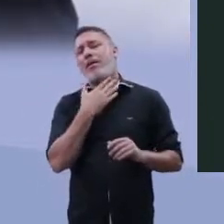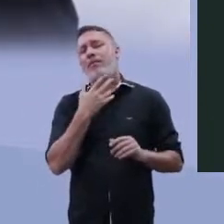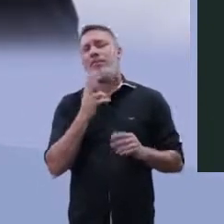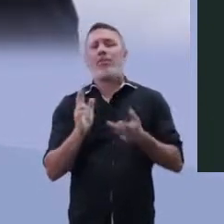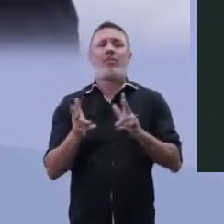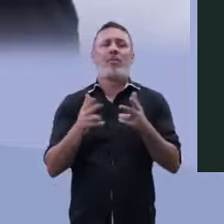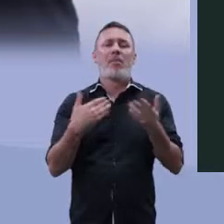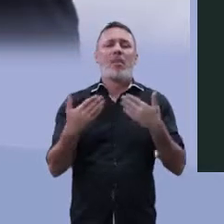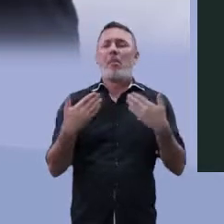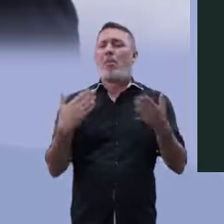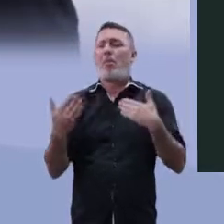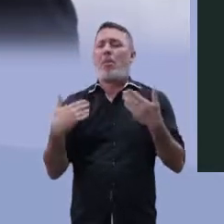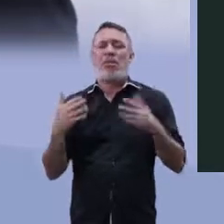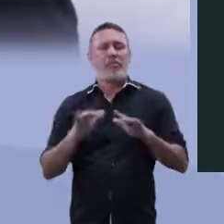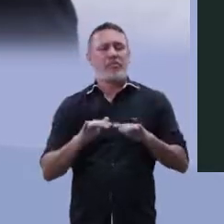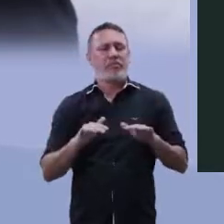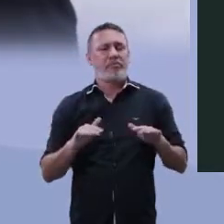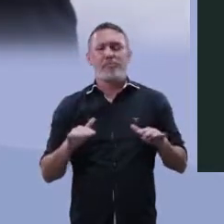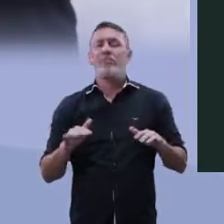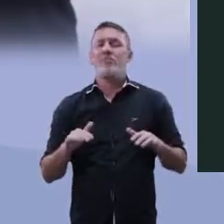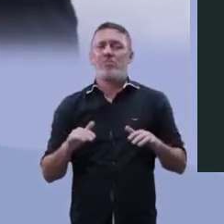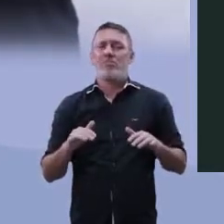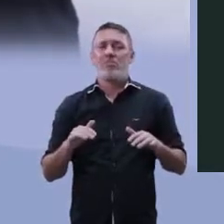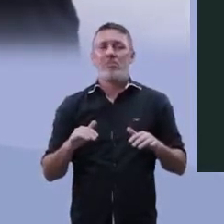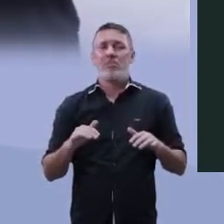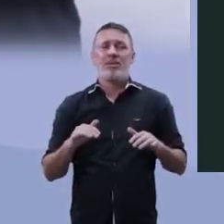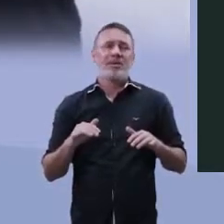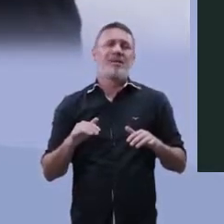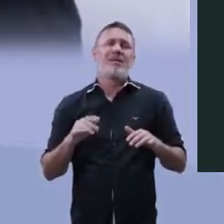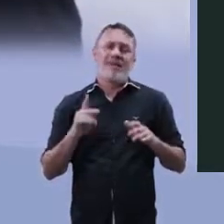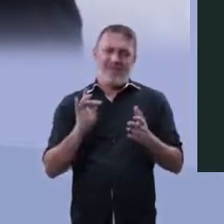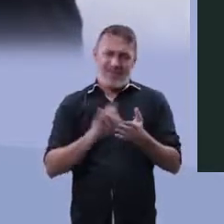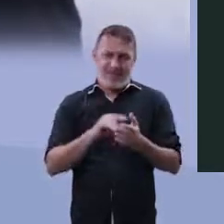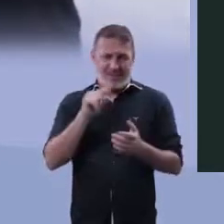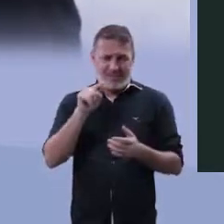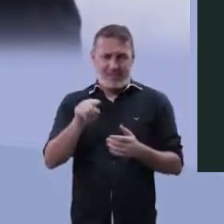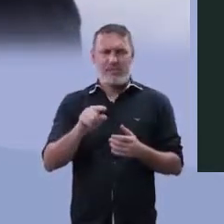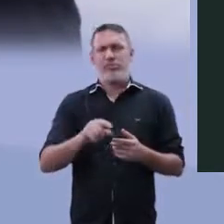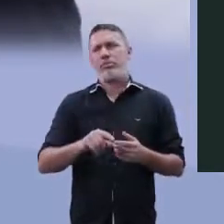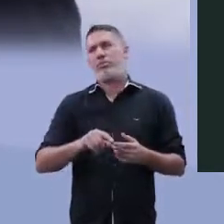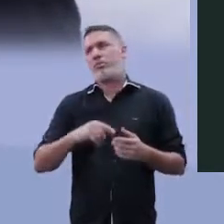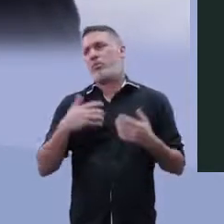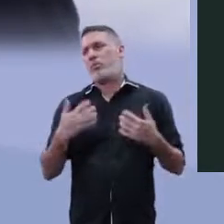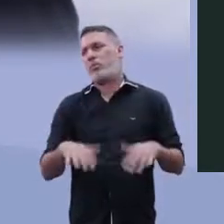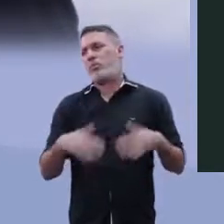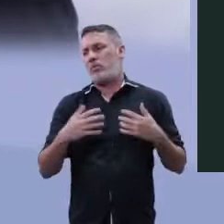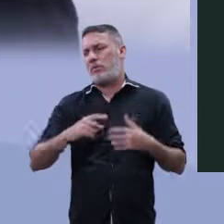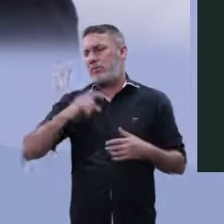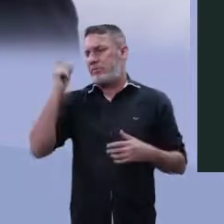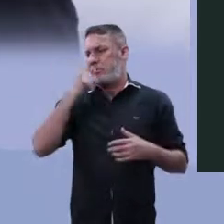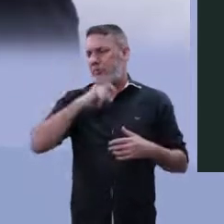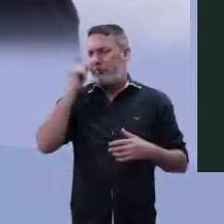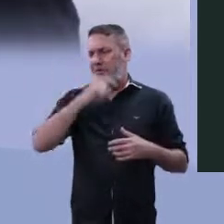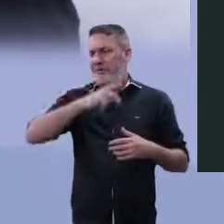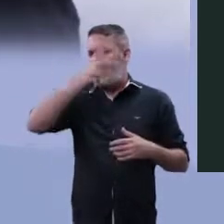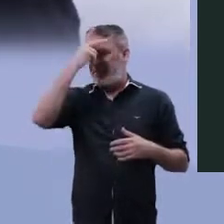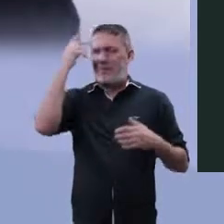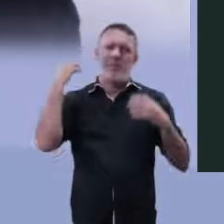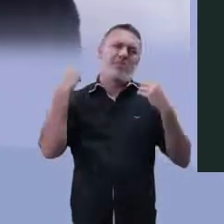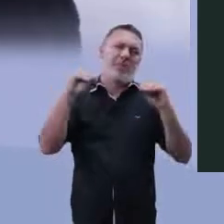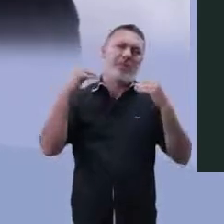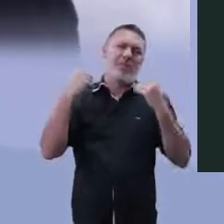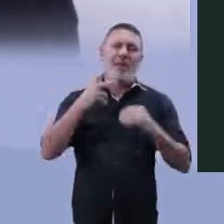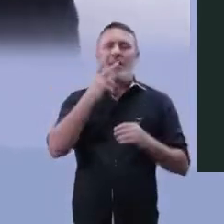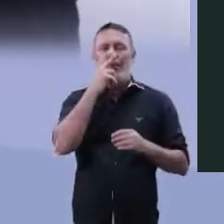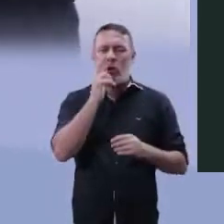você digitava as mensagens, né? Criava-se salas de bate-papo, reunia algumas pessoas e, sinceramente, era um